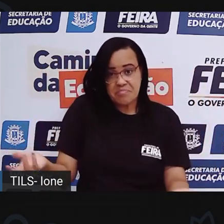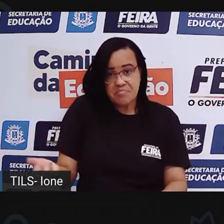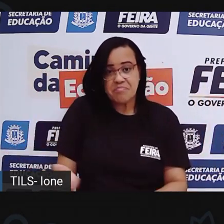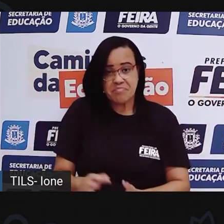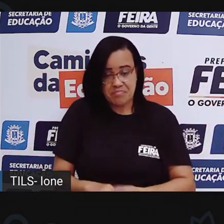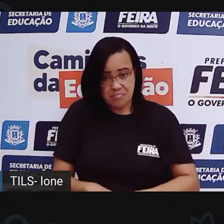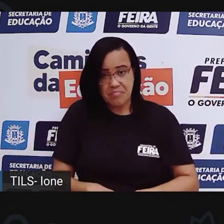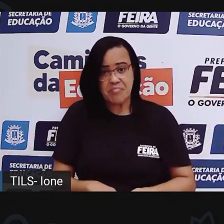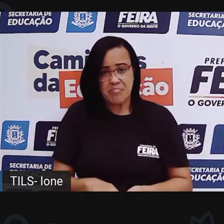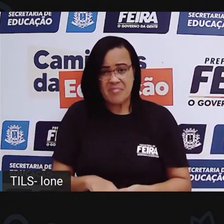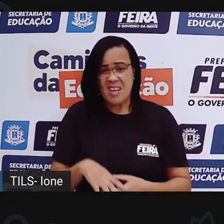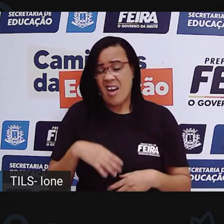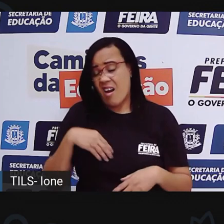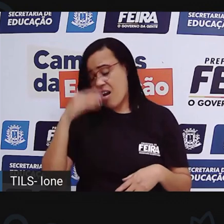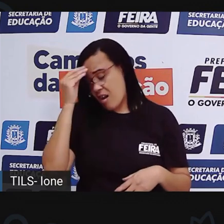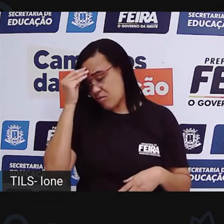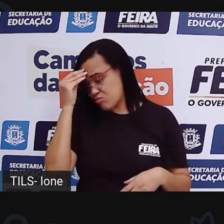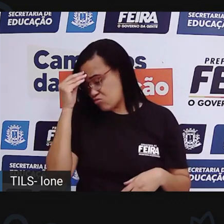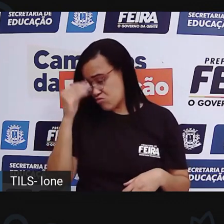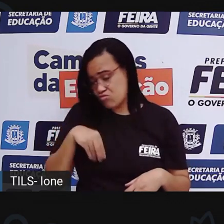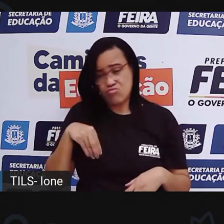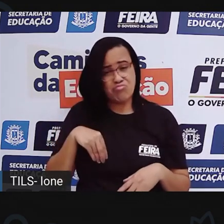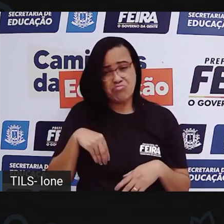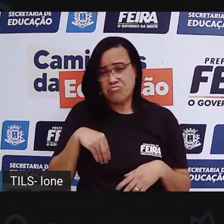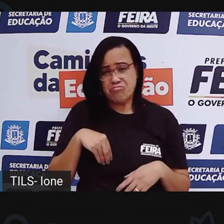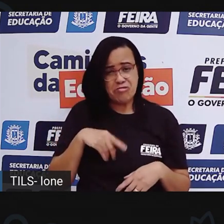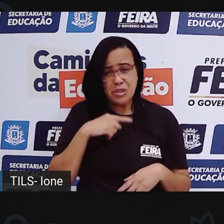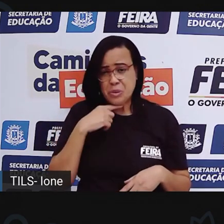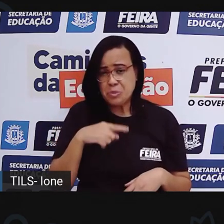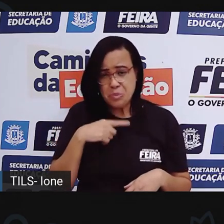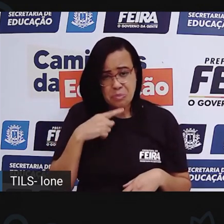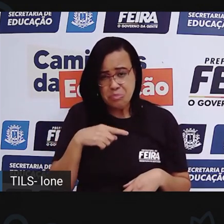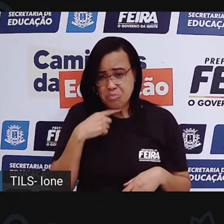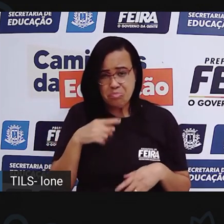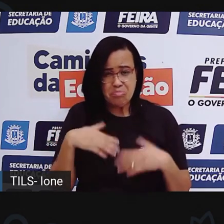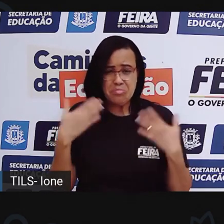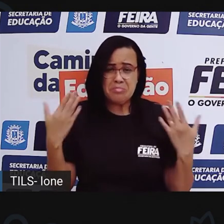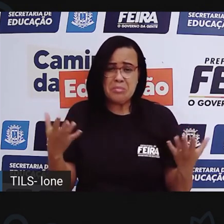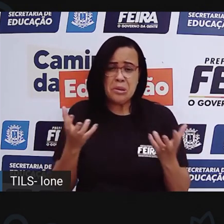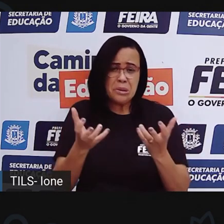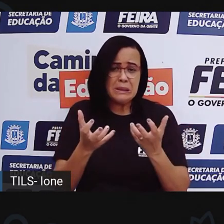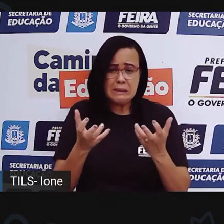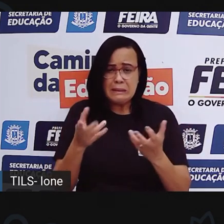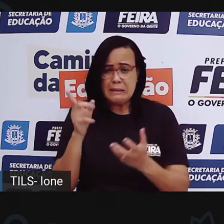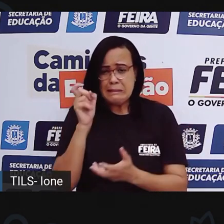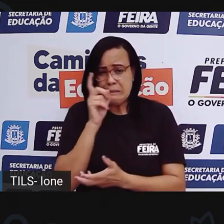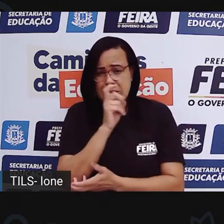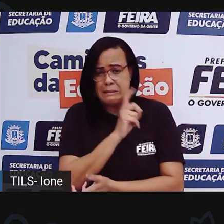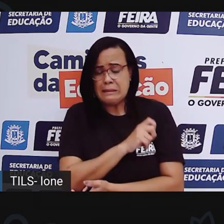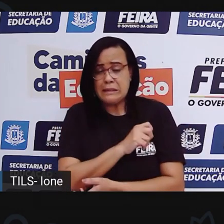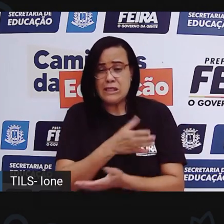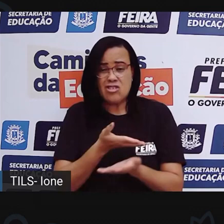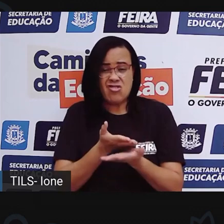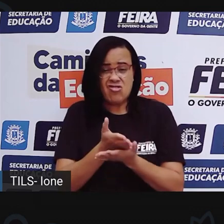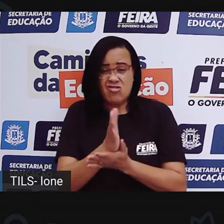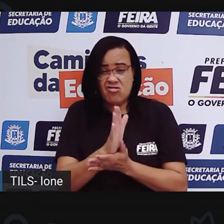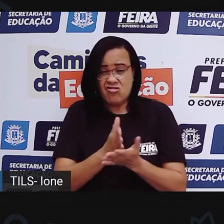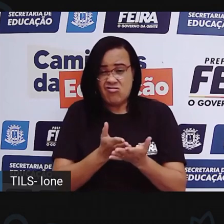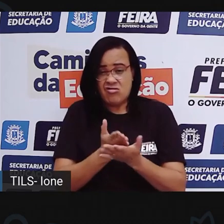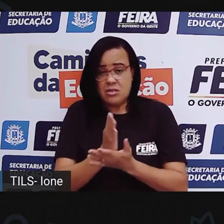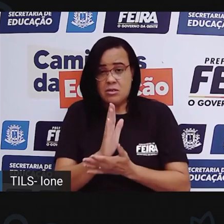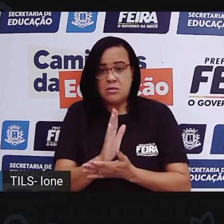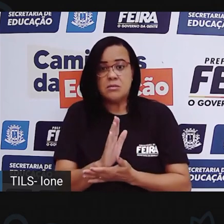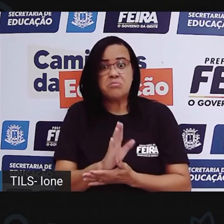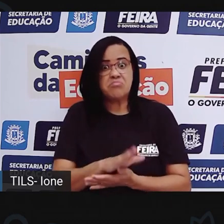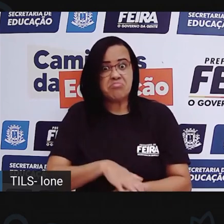gente não deu certo, você ficou uma coisa que você queria muito, não deu certo, você ficou muito chateado, né? É normal